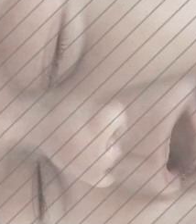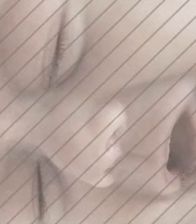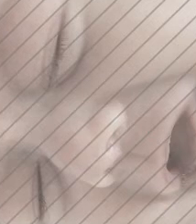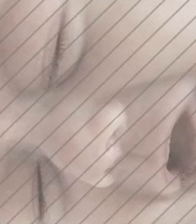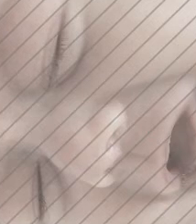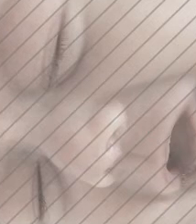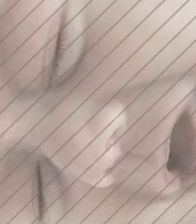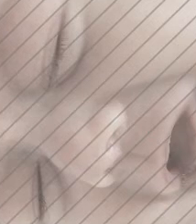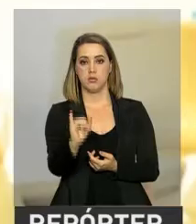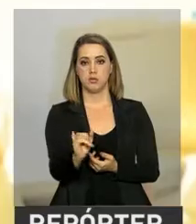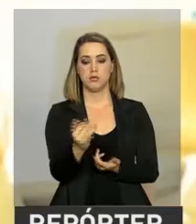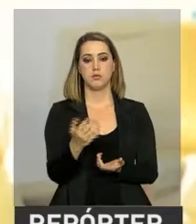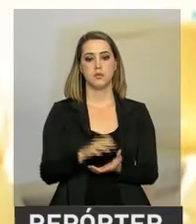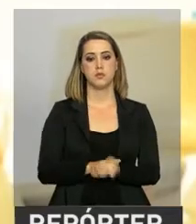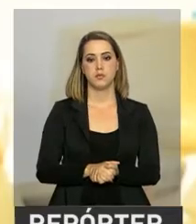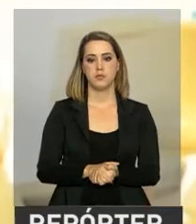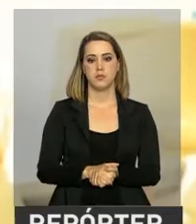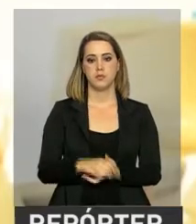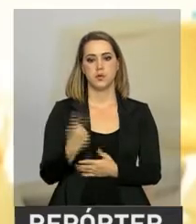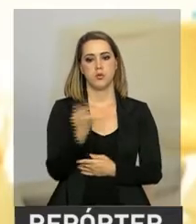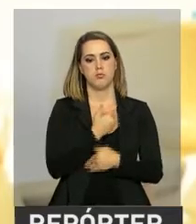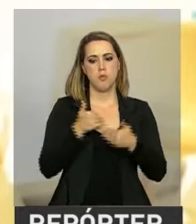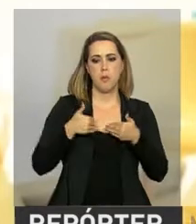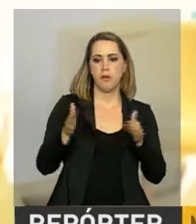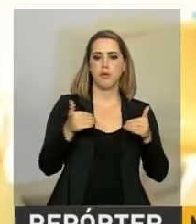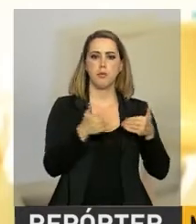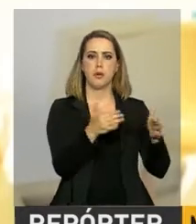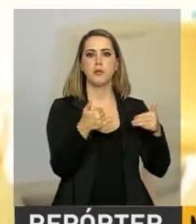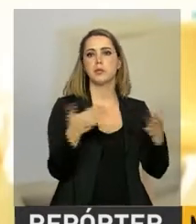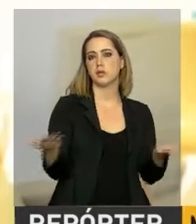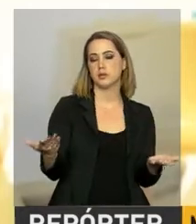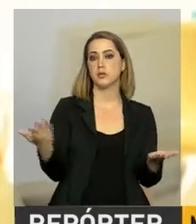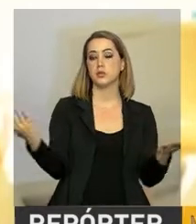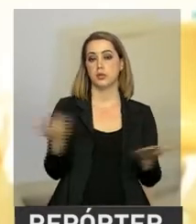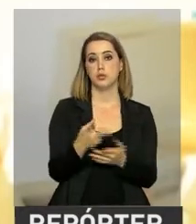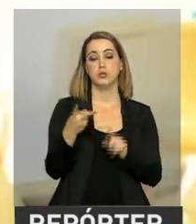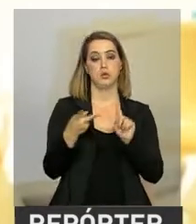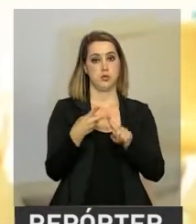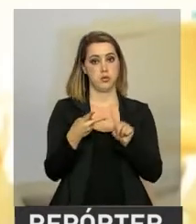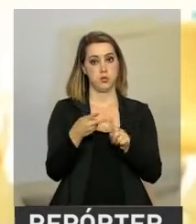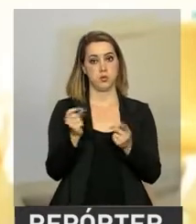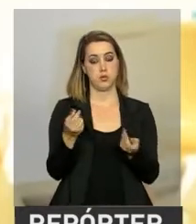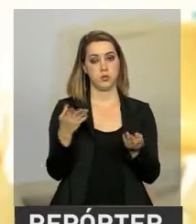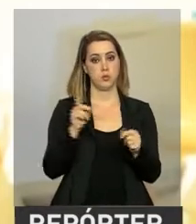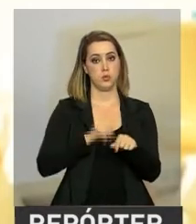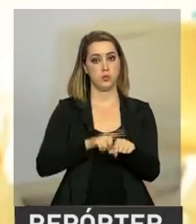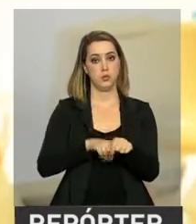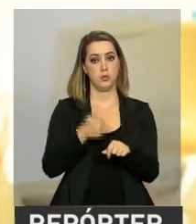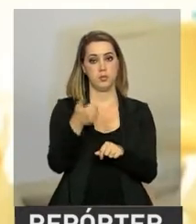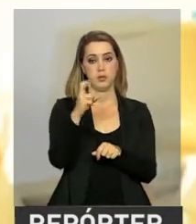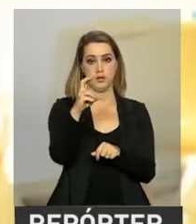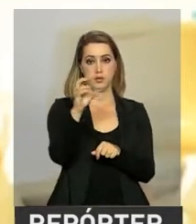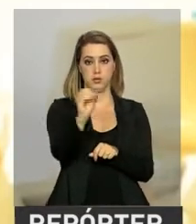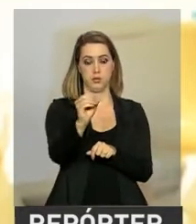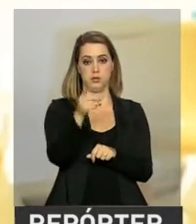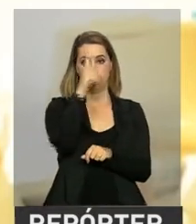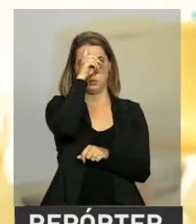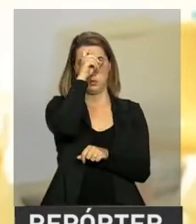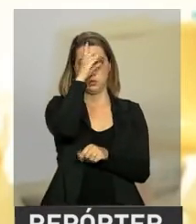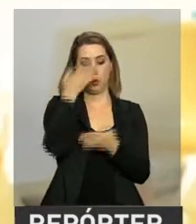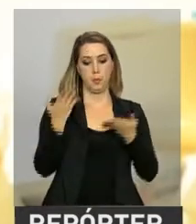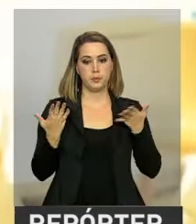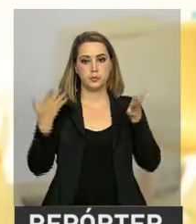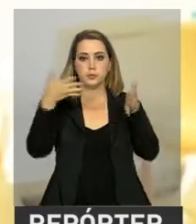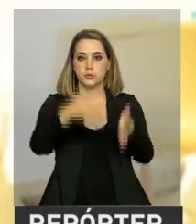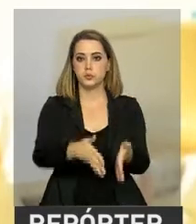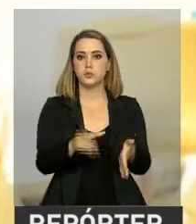UTI neonatal. Agora a gente começa a expansão desse projeto. Então agora na segunda fase vão ser 150 hospitais que vão